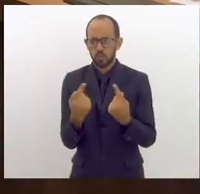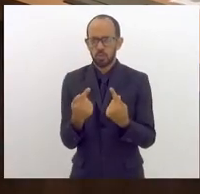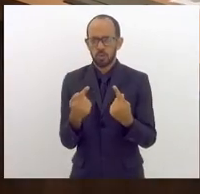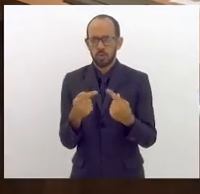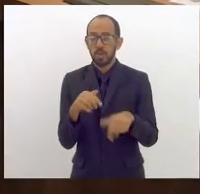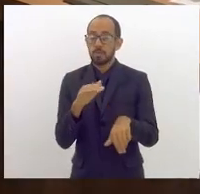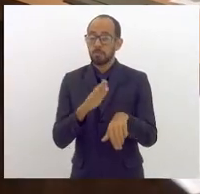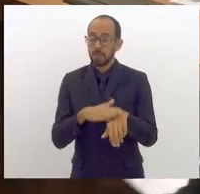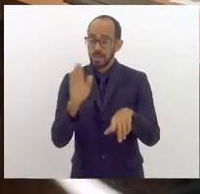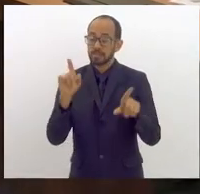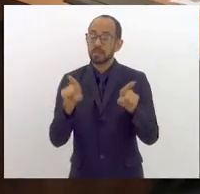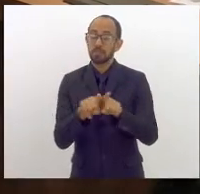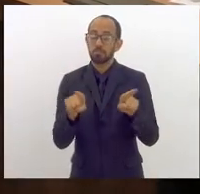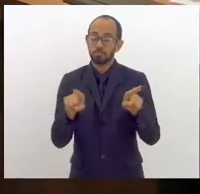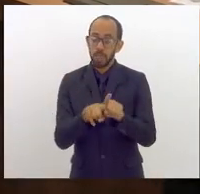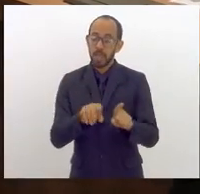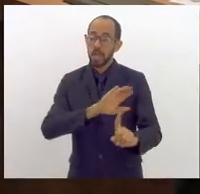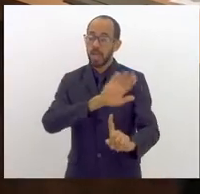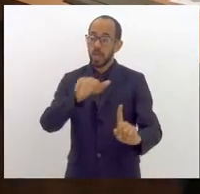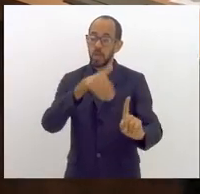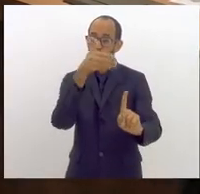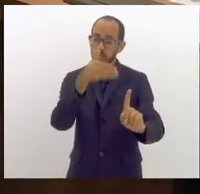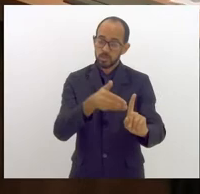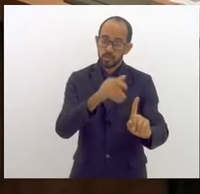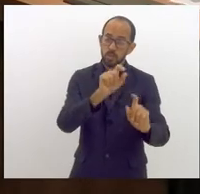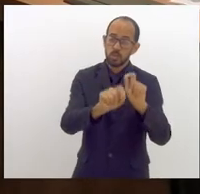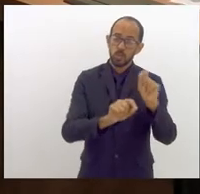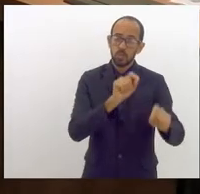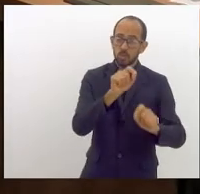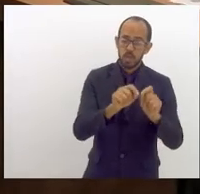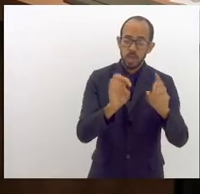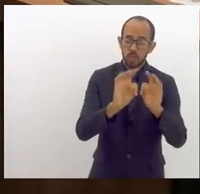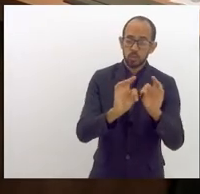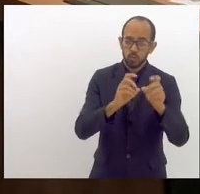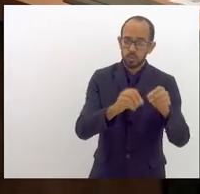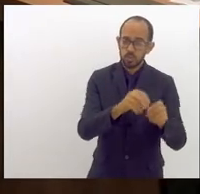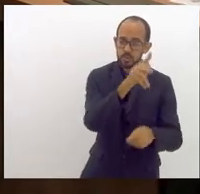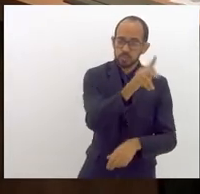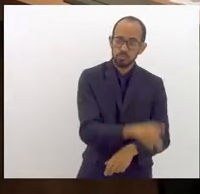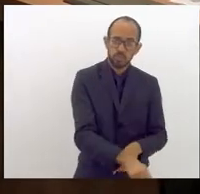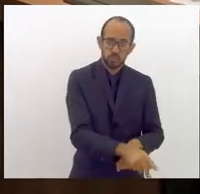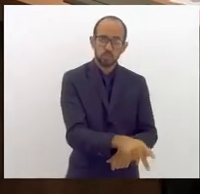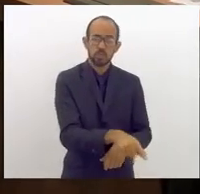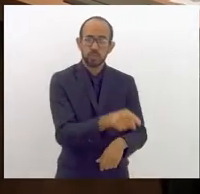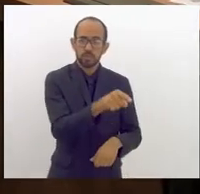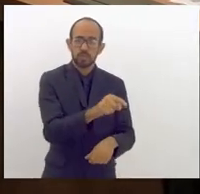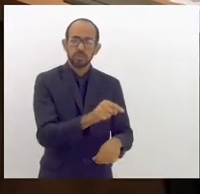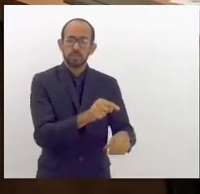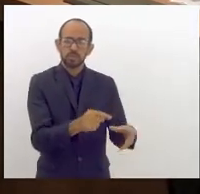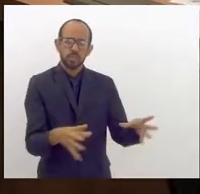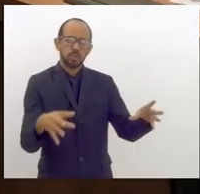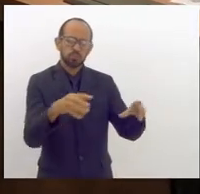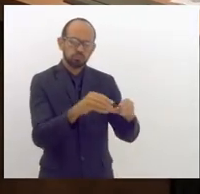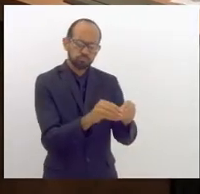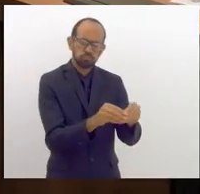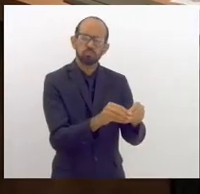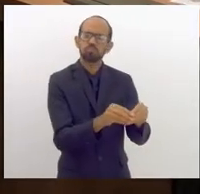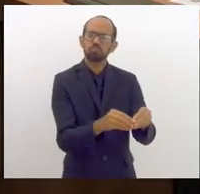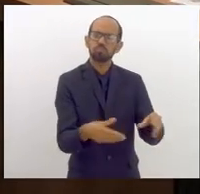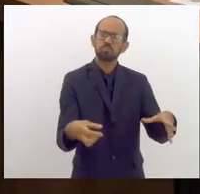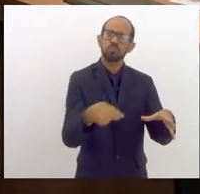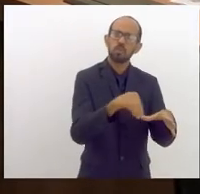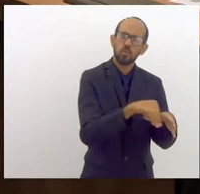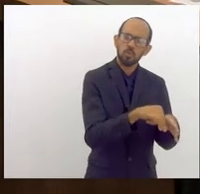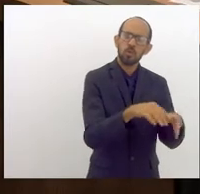isso reconhecer também as figuras que nele compõem todo um processo de discussão social de trazer